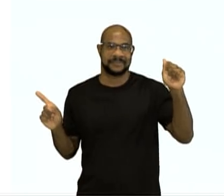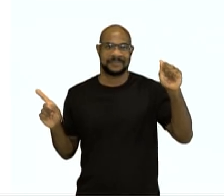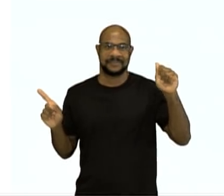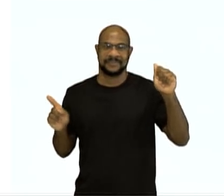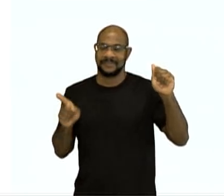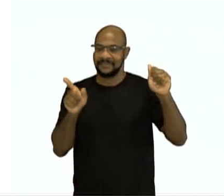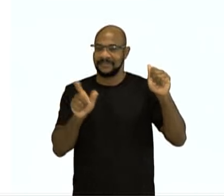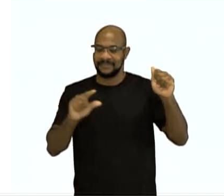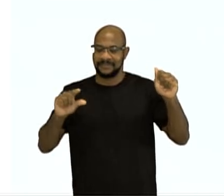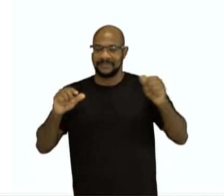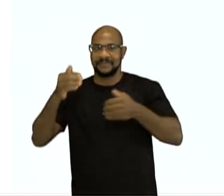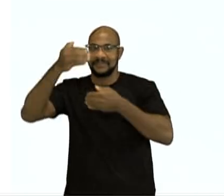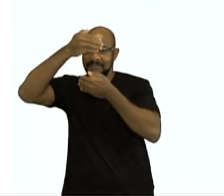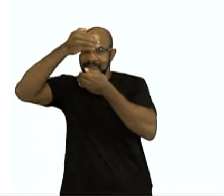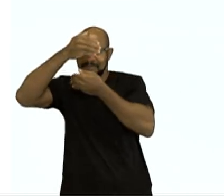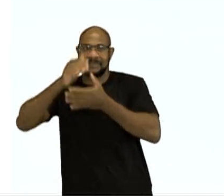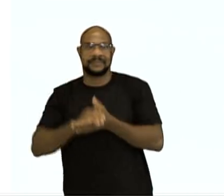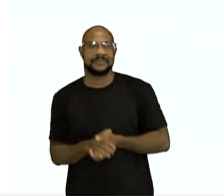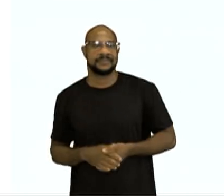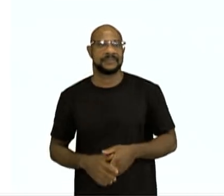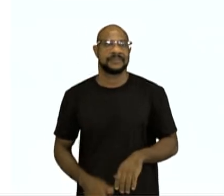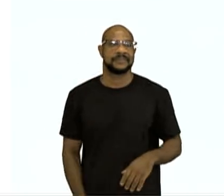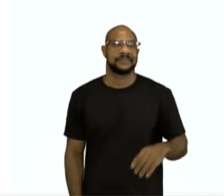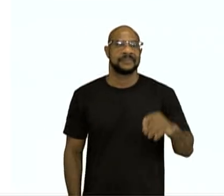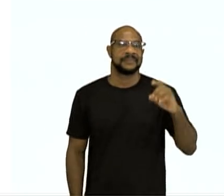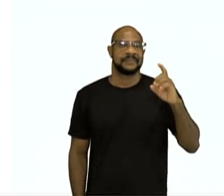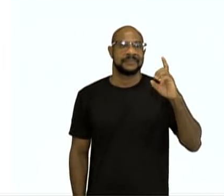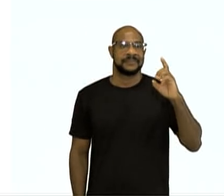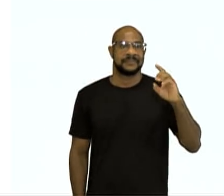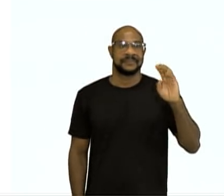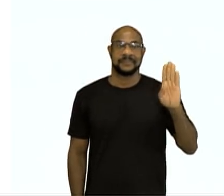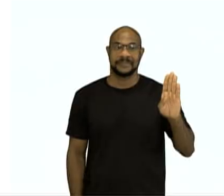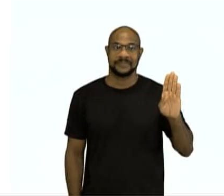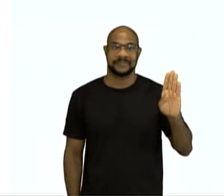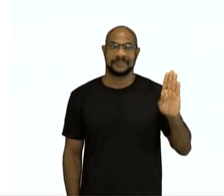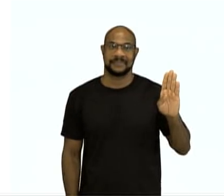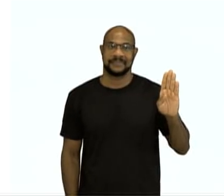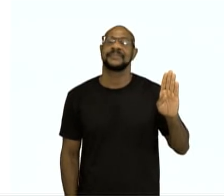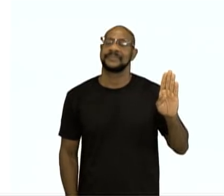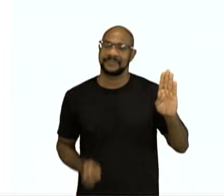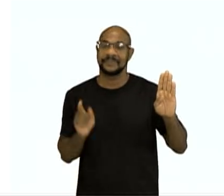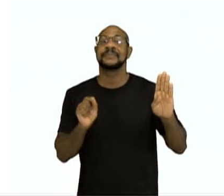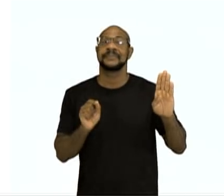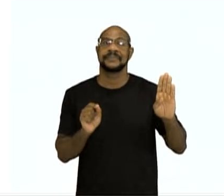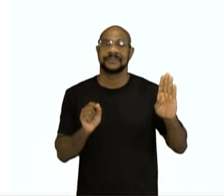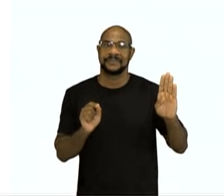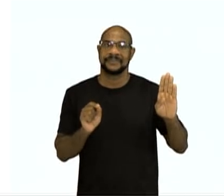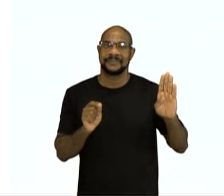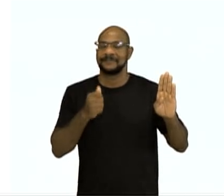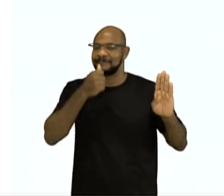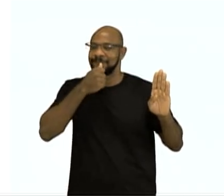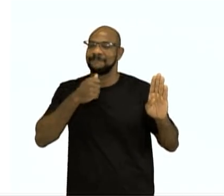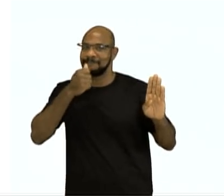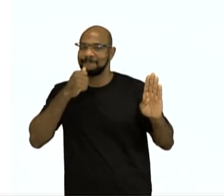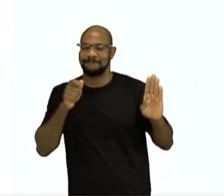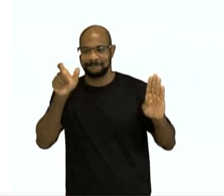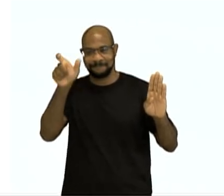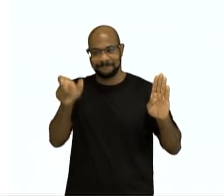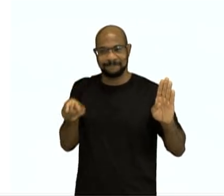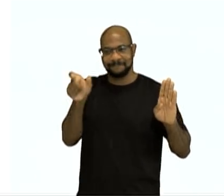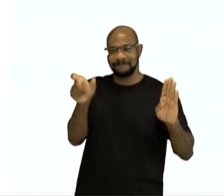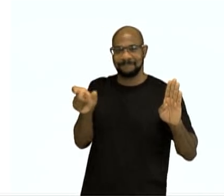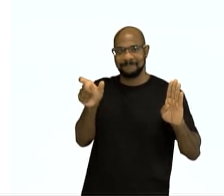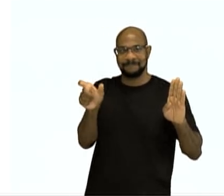bem! Ramadan é o período de jejuar, chama-se Ramadan, Ramadan. Sunrise e sunset é